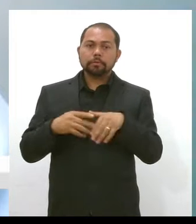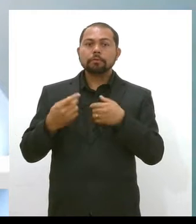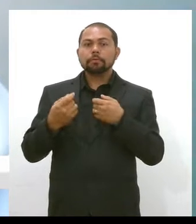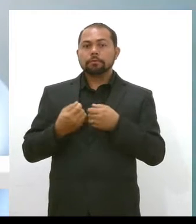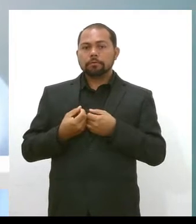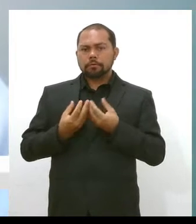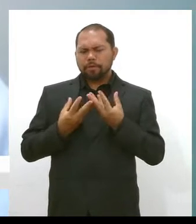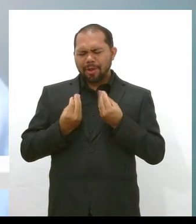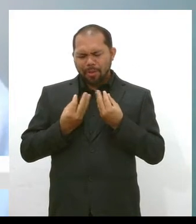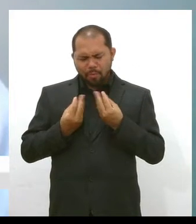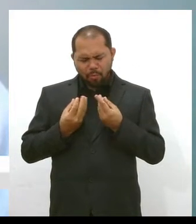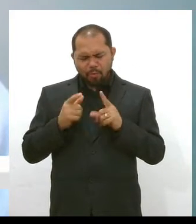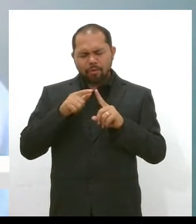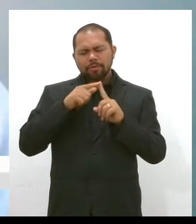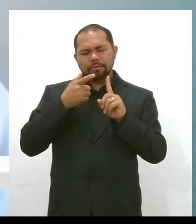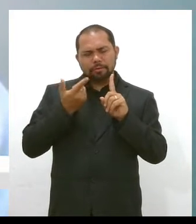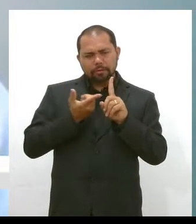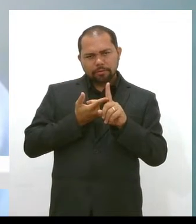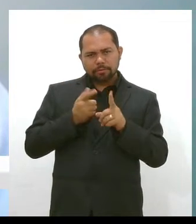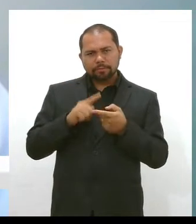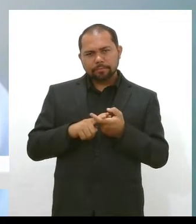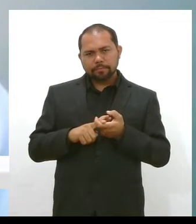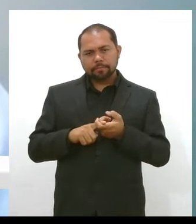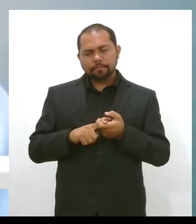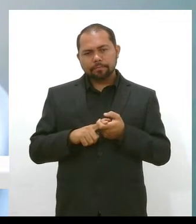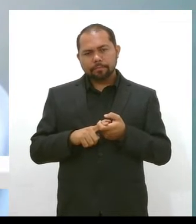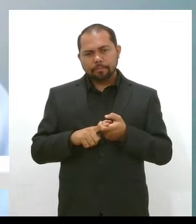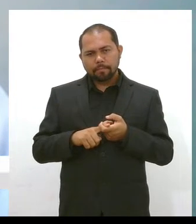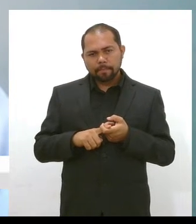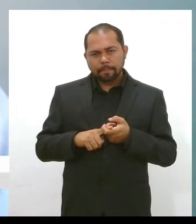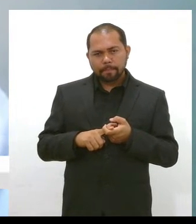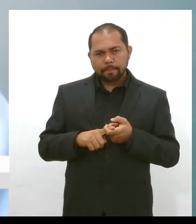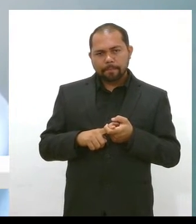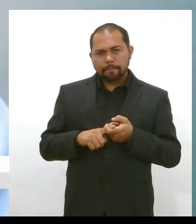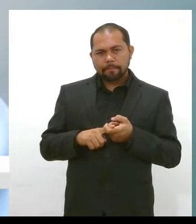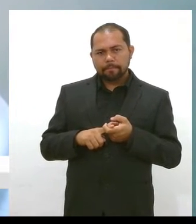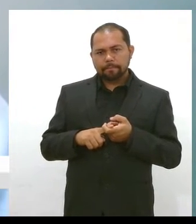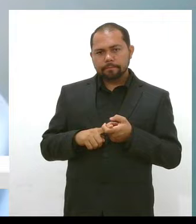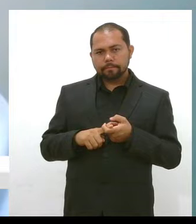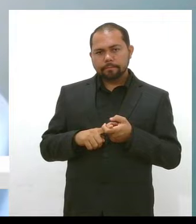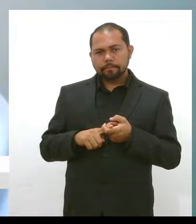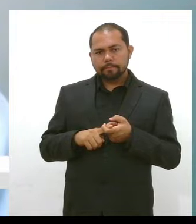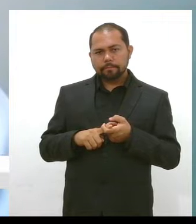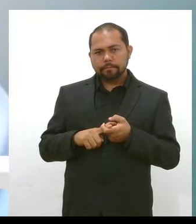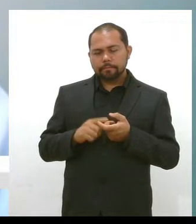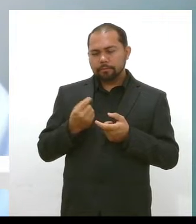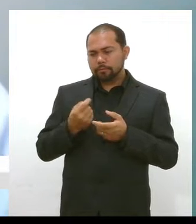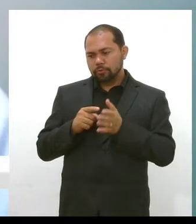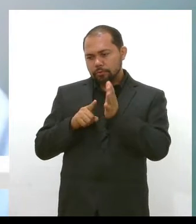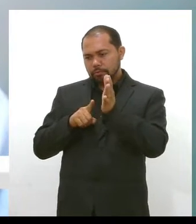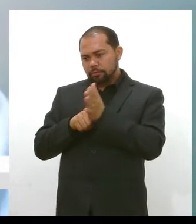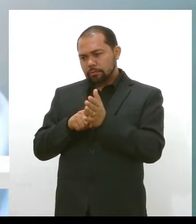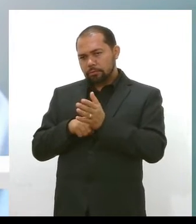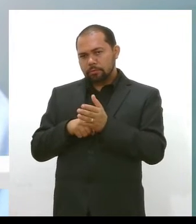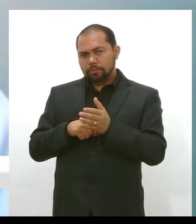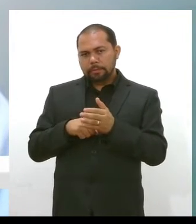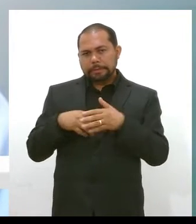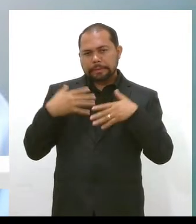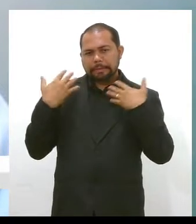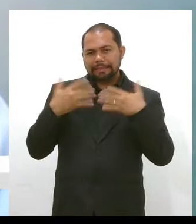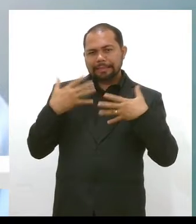né, e é uma consulta que ela é extremamente